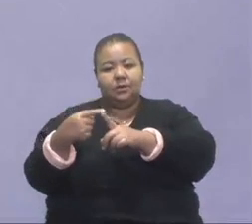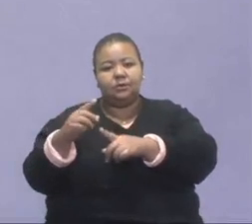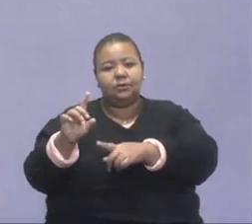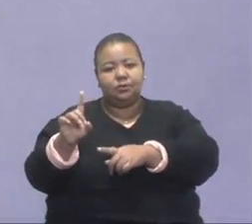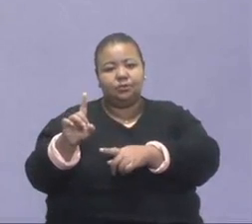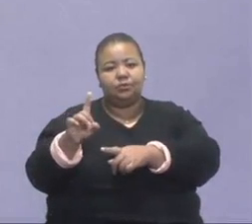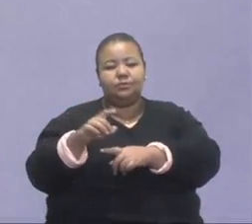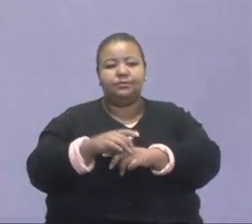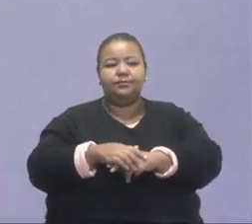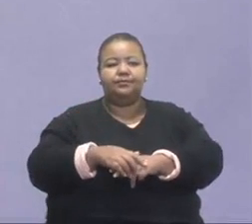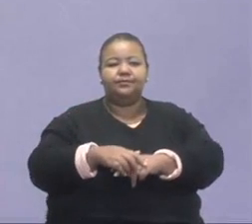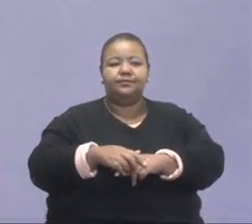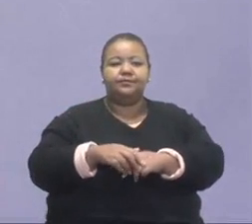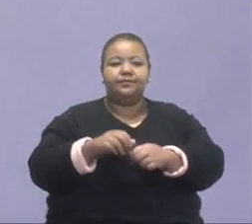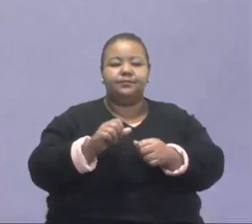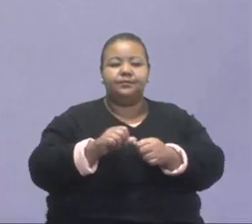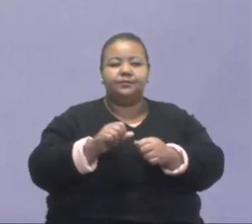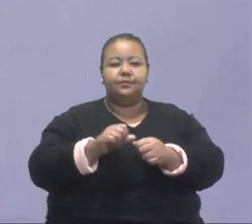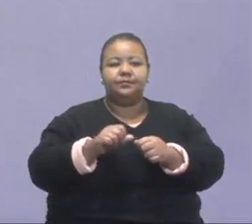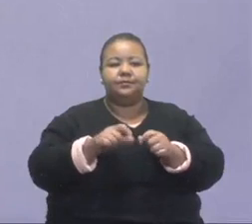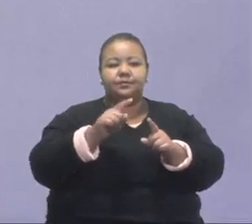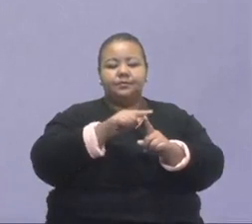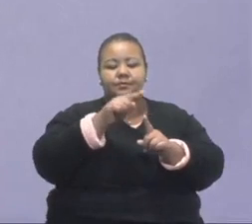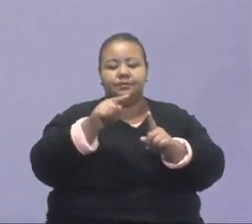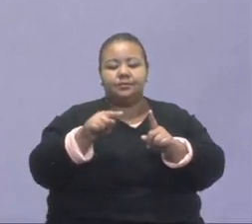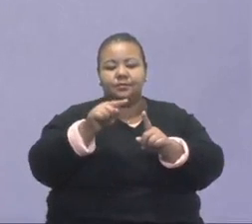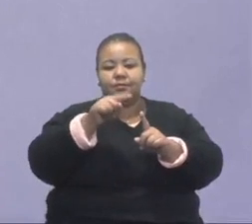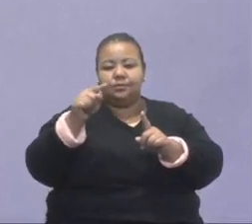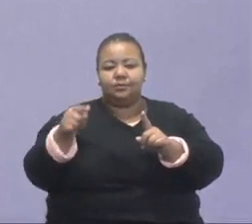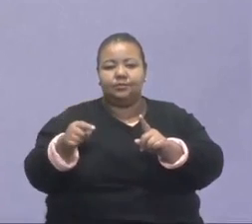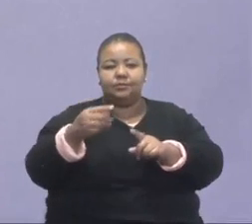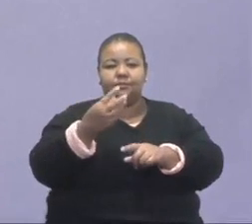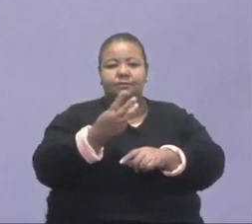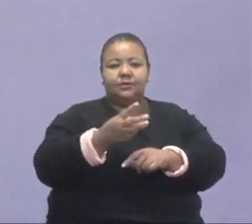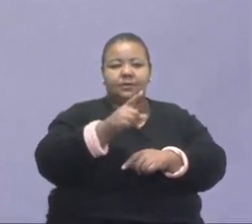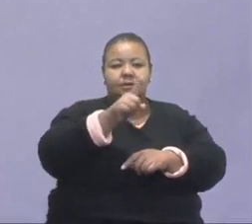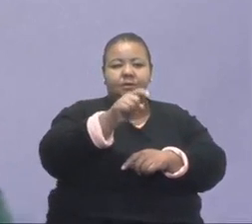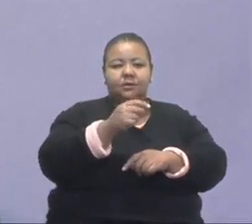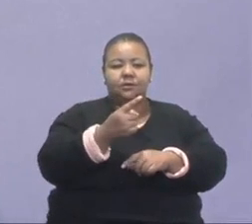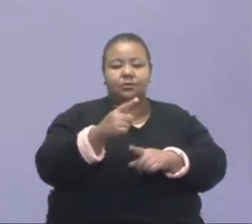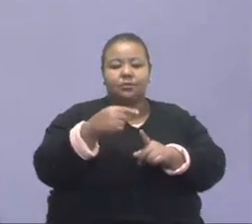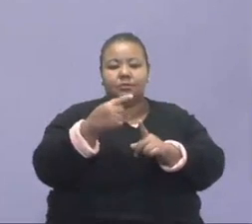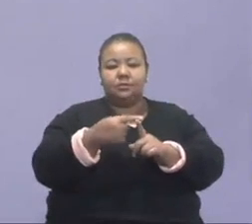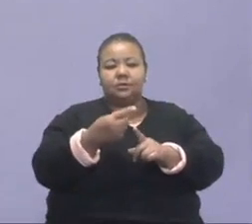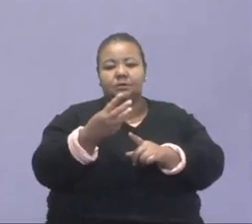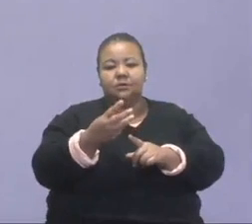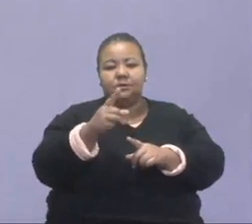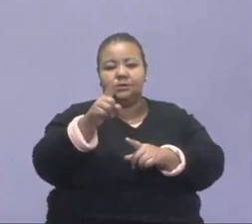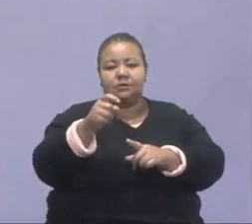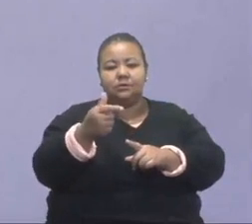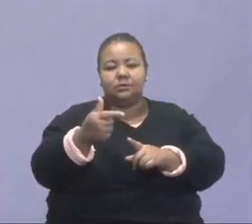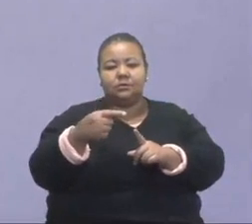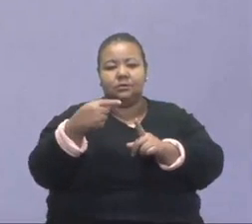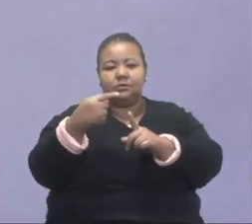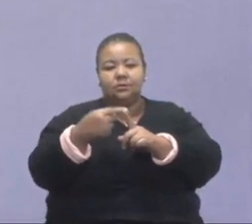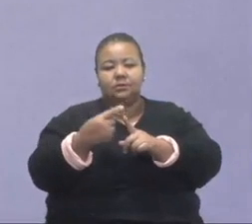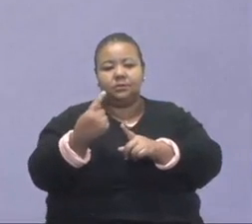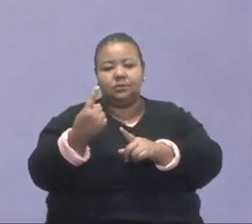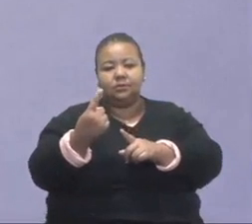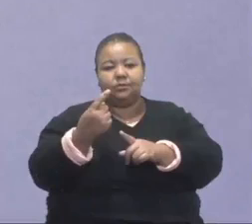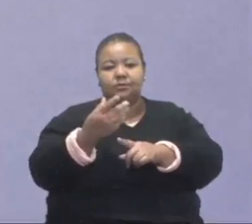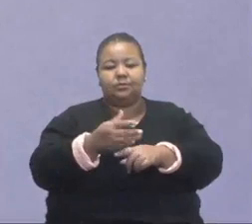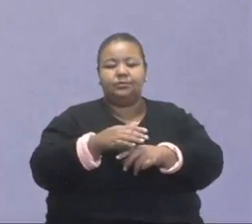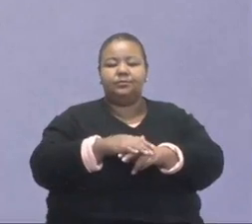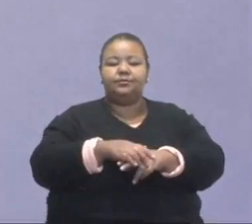1. Fazendo a distributiva, terei 3x1 mais 3x2 mais 1. Vamos organizar